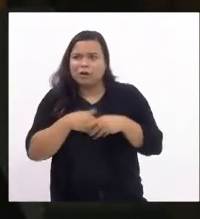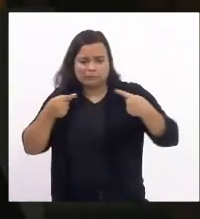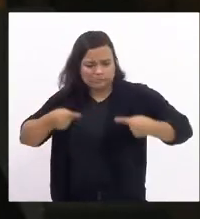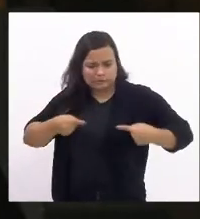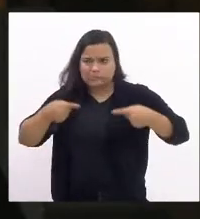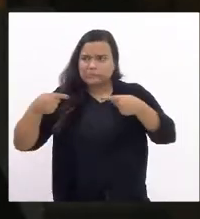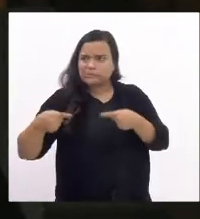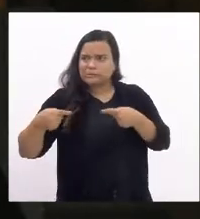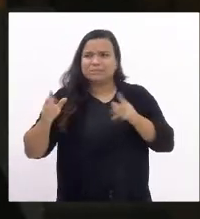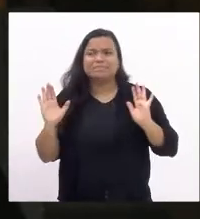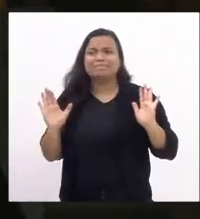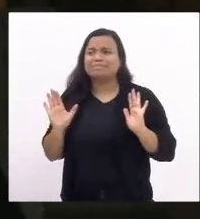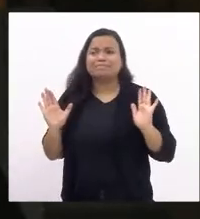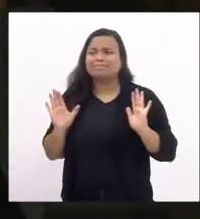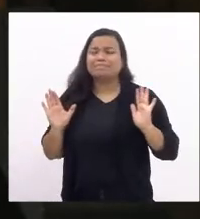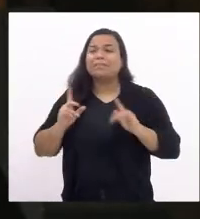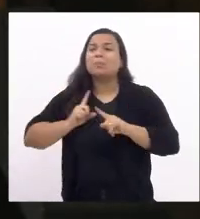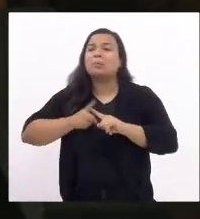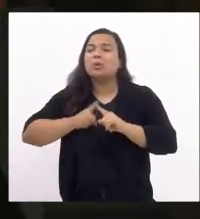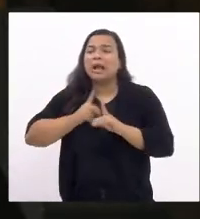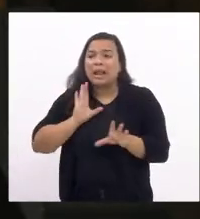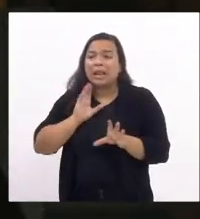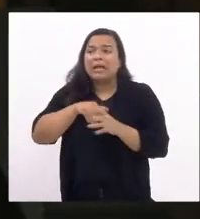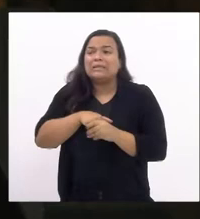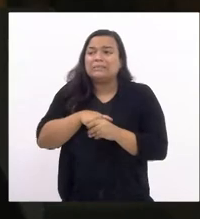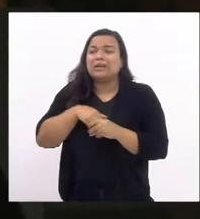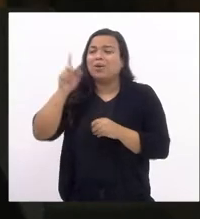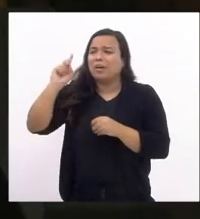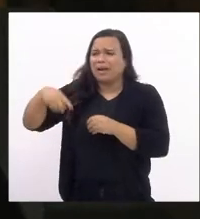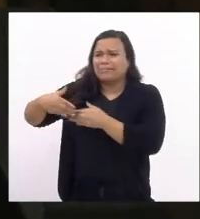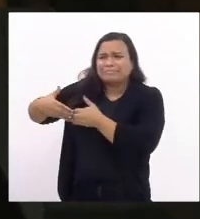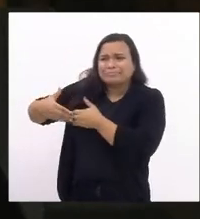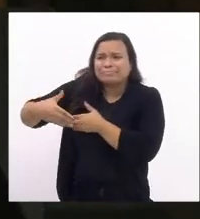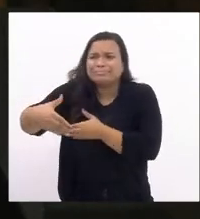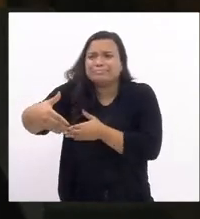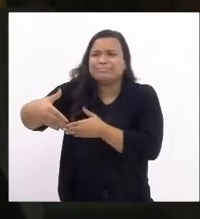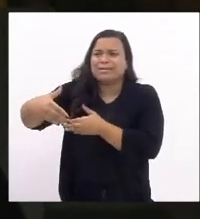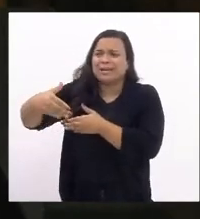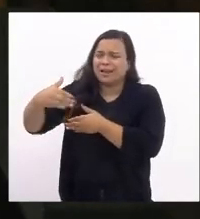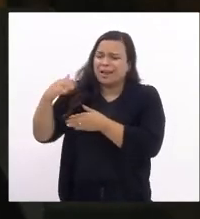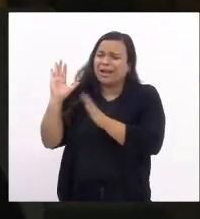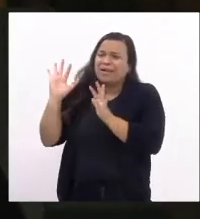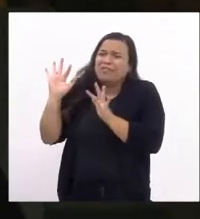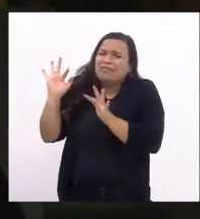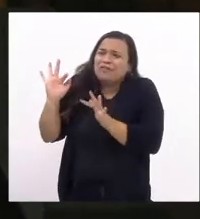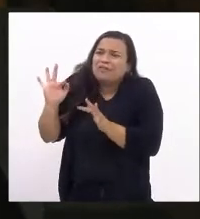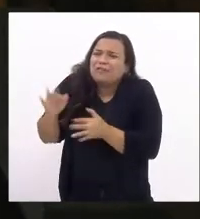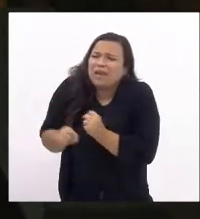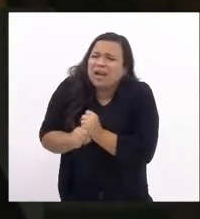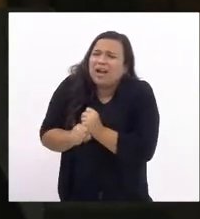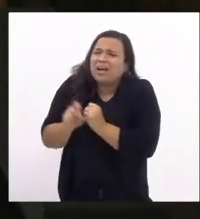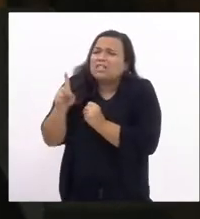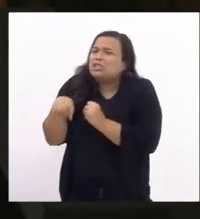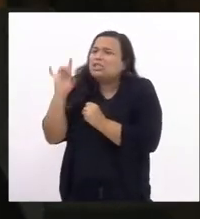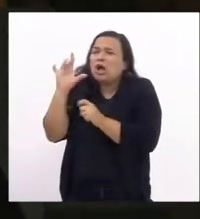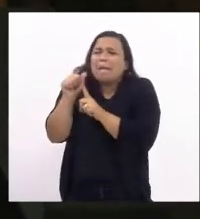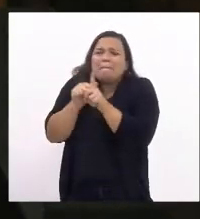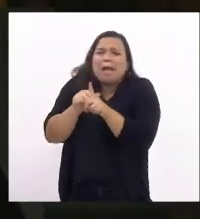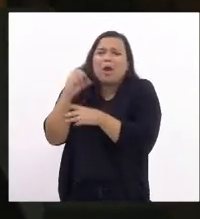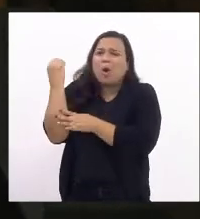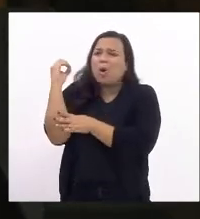porque eleição vai ser lá no mês de outubro. E a prioridade